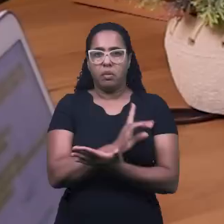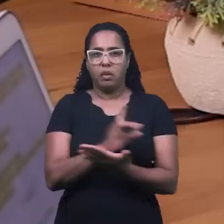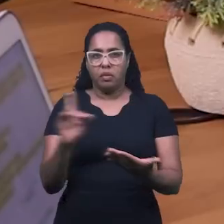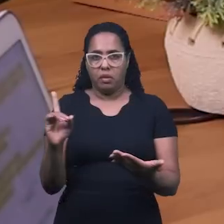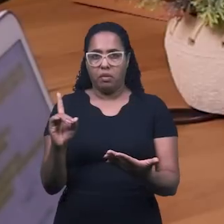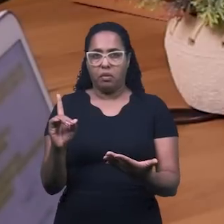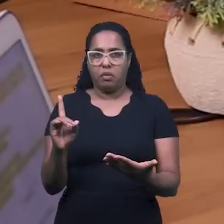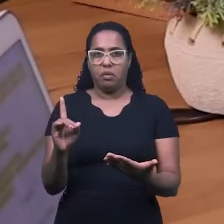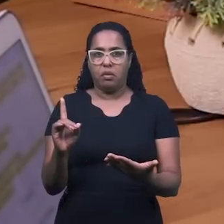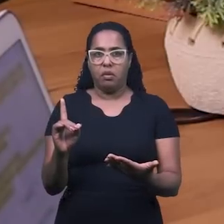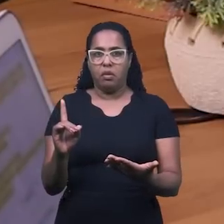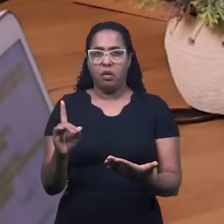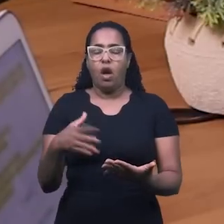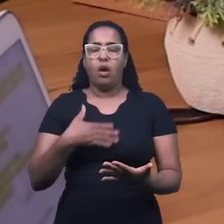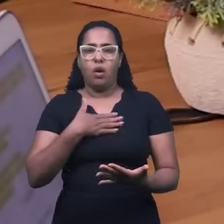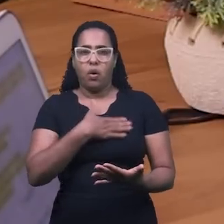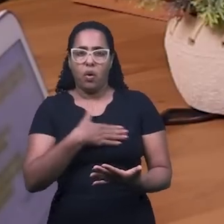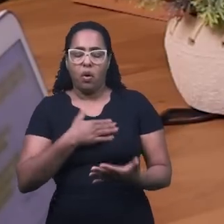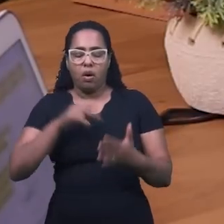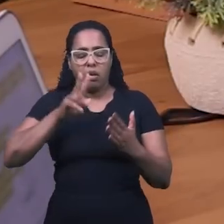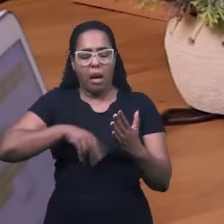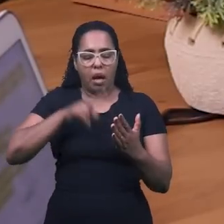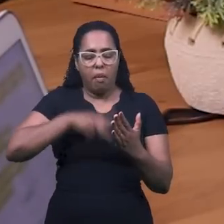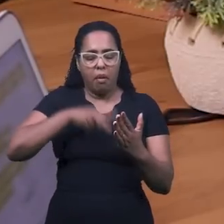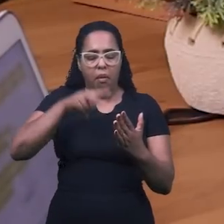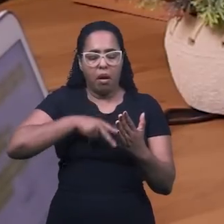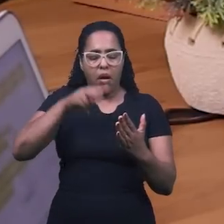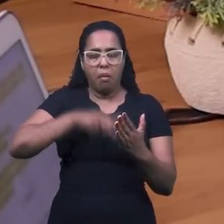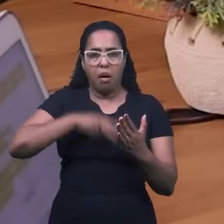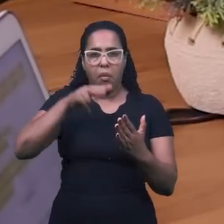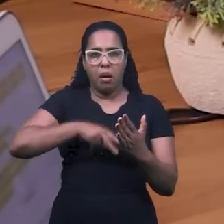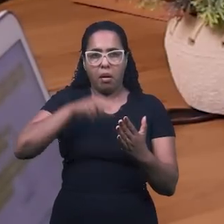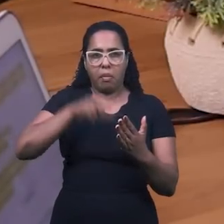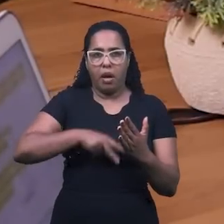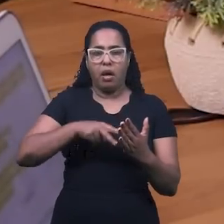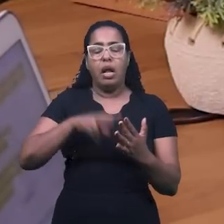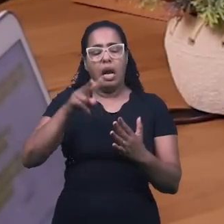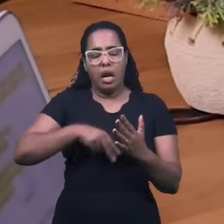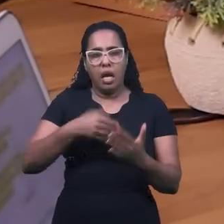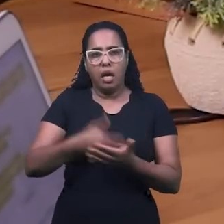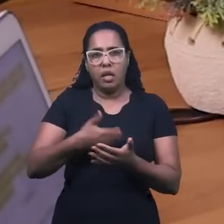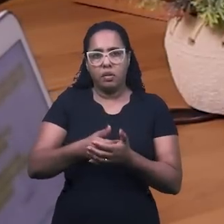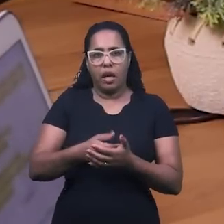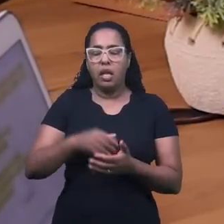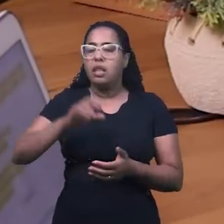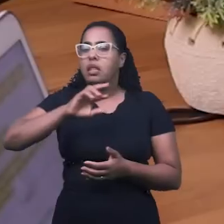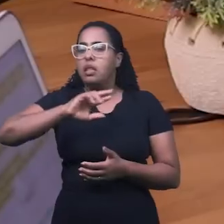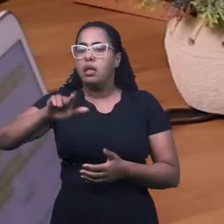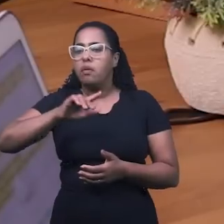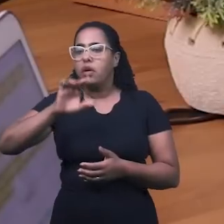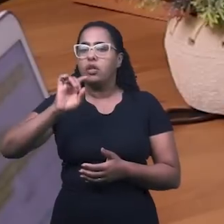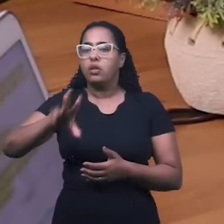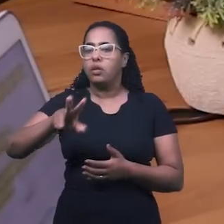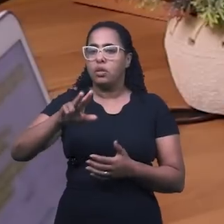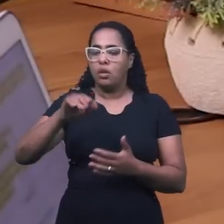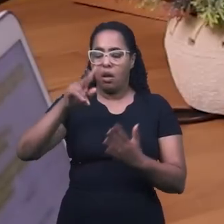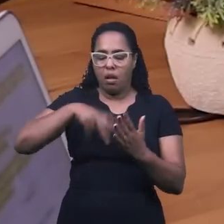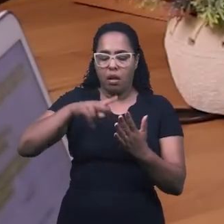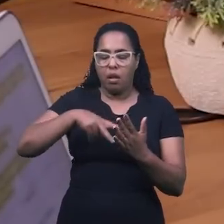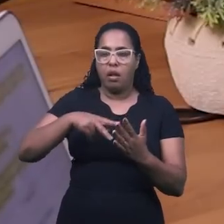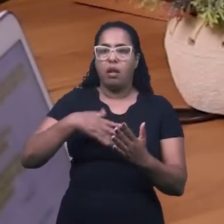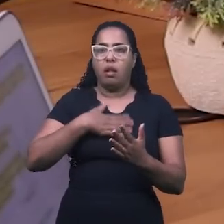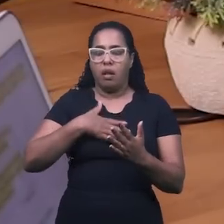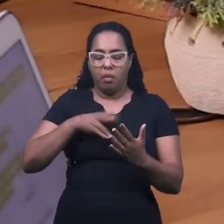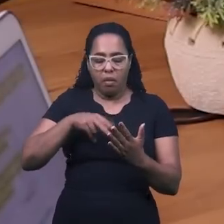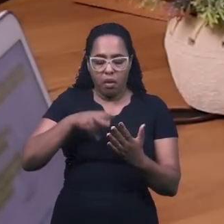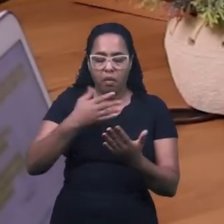estudar a palavra. Então, eu gosto muito de ler, né? Ler e estudar, não é só ler, eu gosto